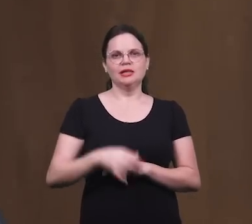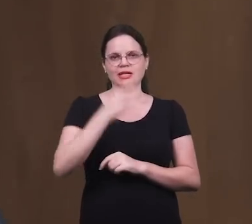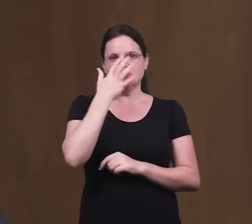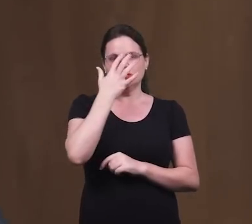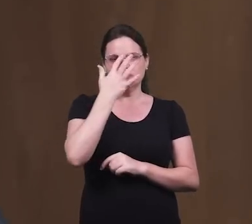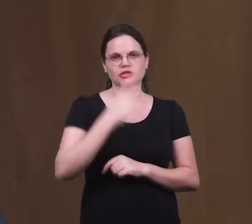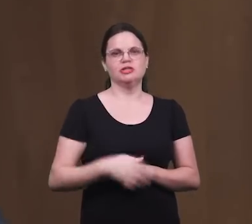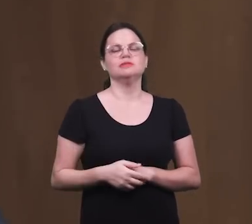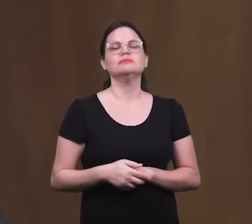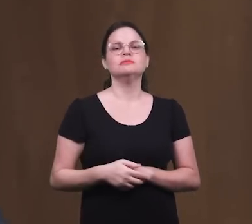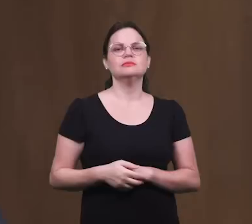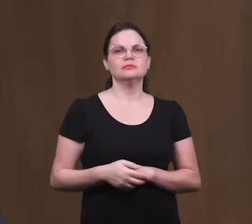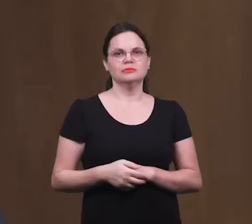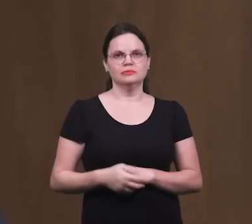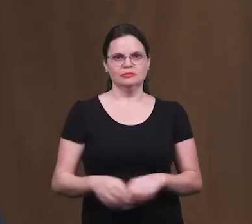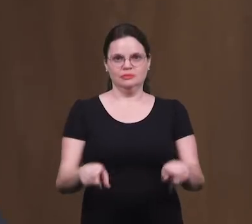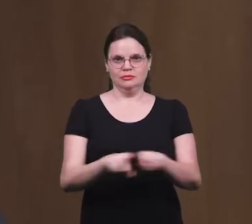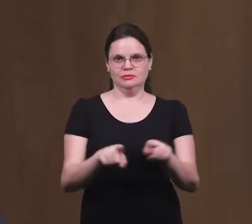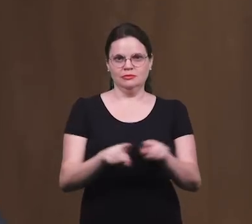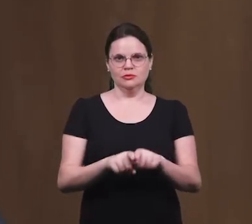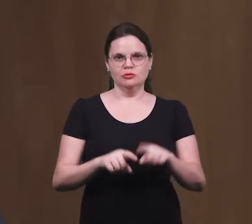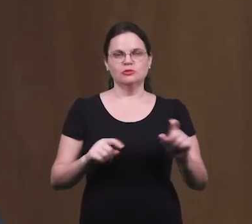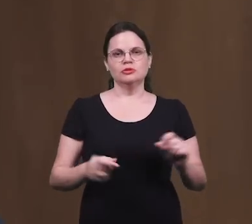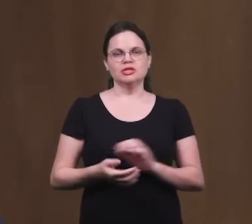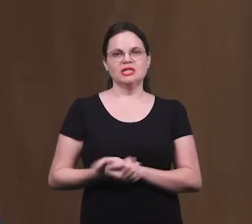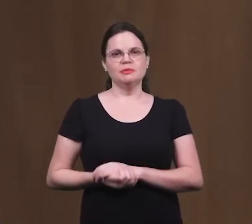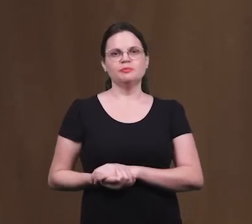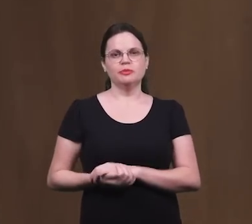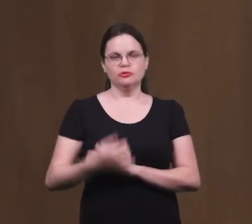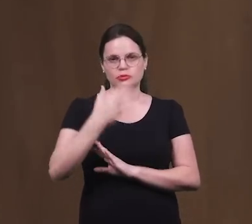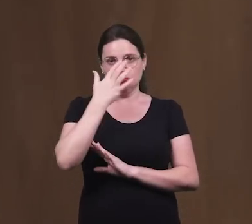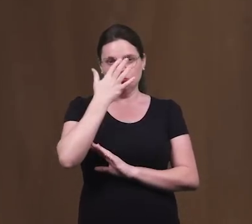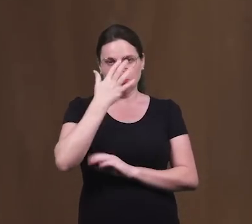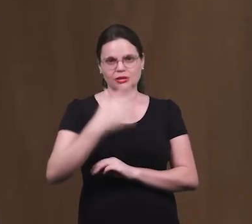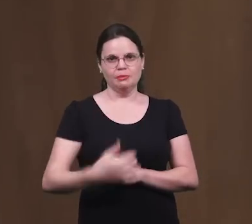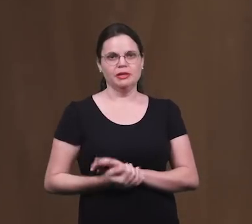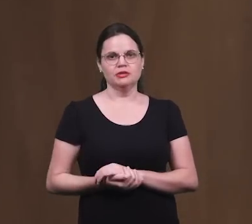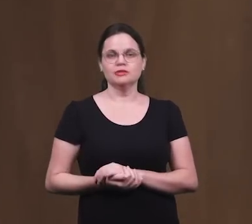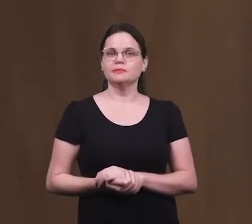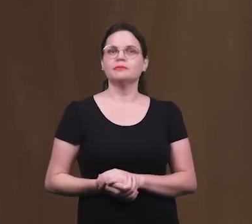Senhor com essa questão resolvida no seu coração.